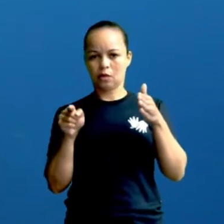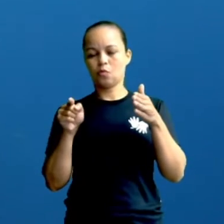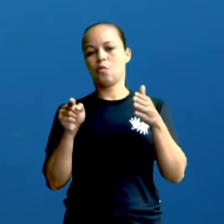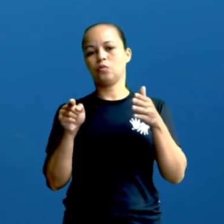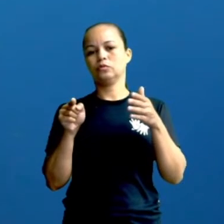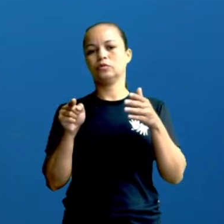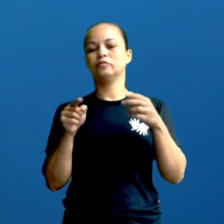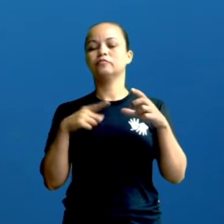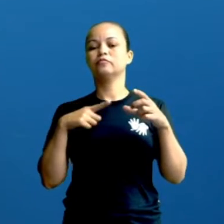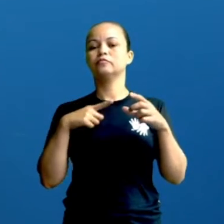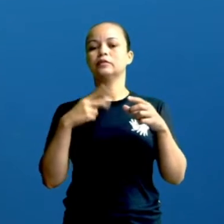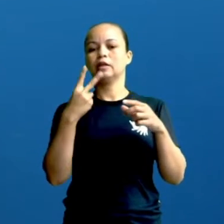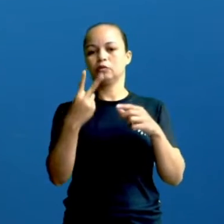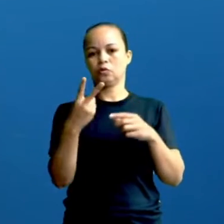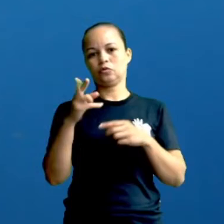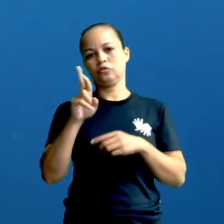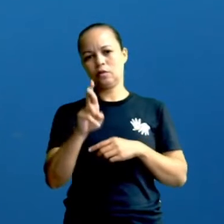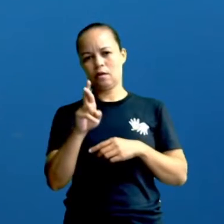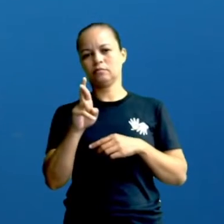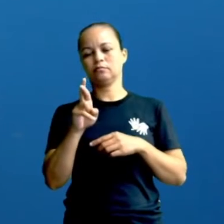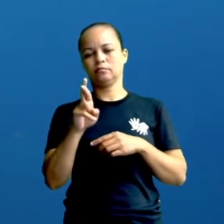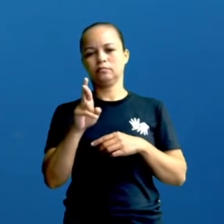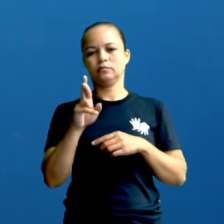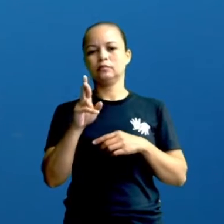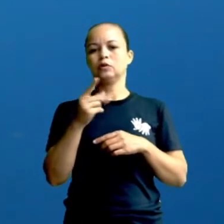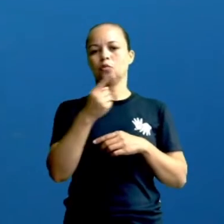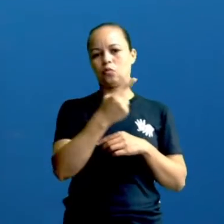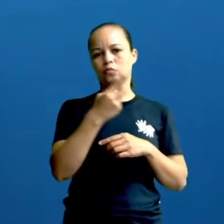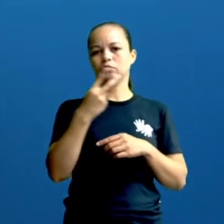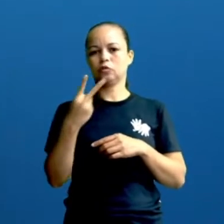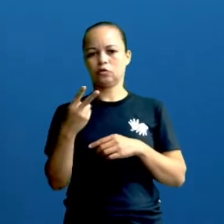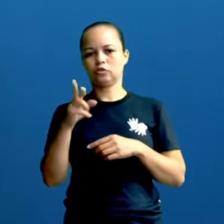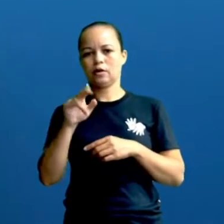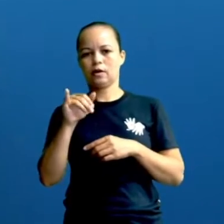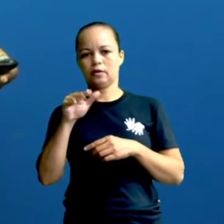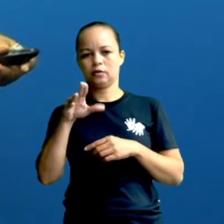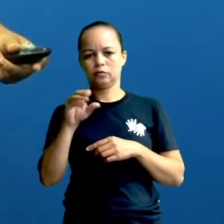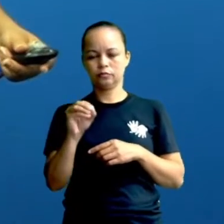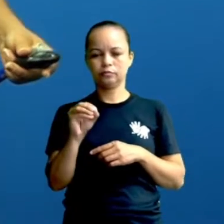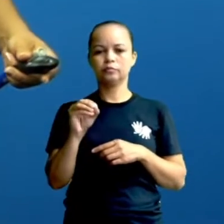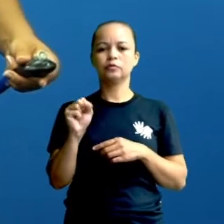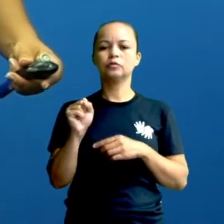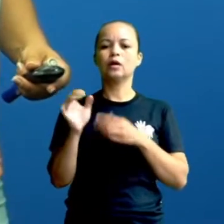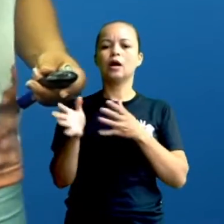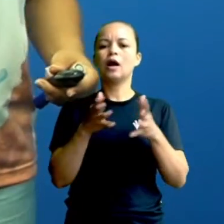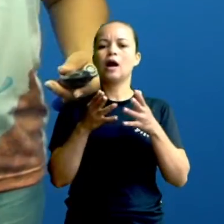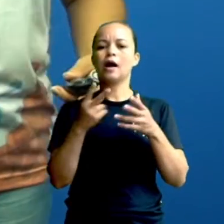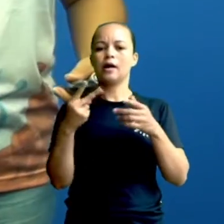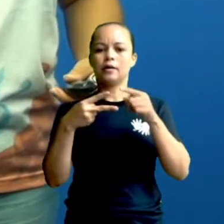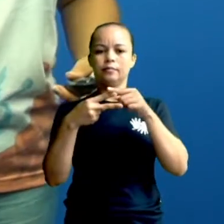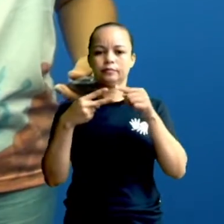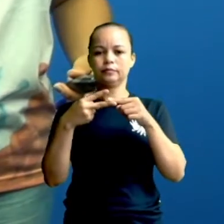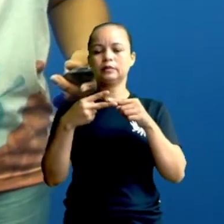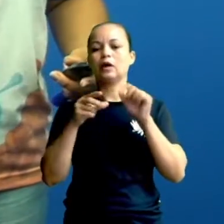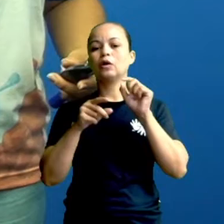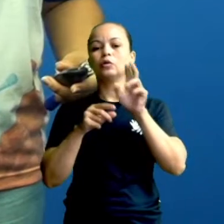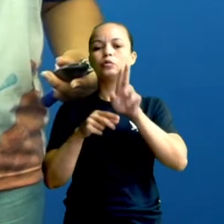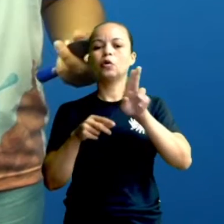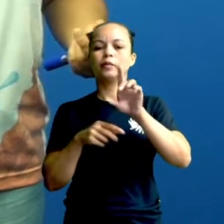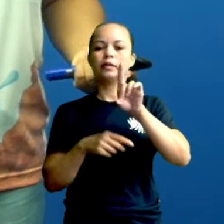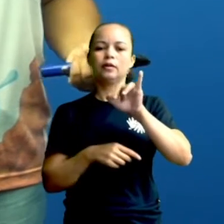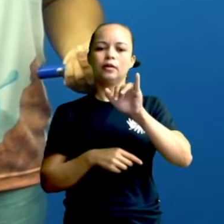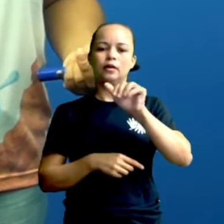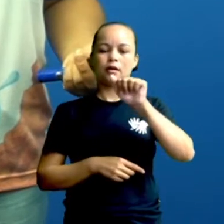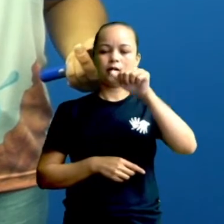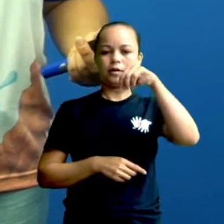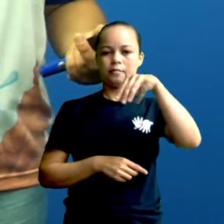nós vamos ter 2 raios, ó. Um raio, 2 raios. A medida de 2 raios é chamado de diâmetro, tá?